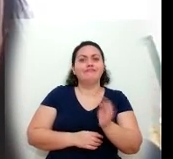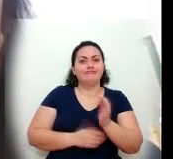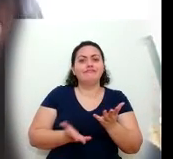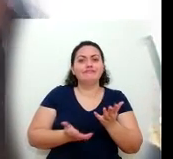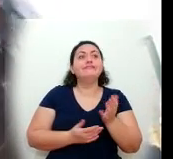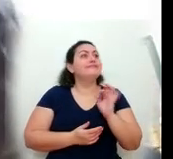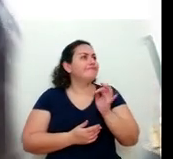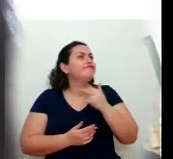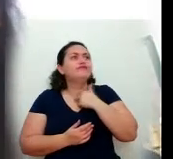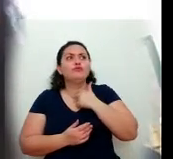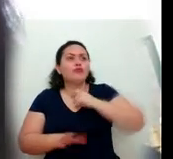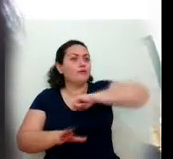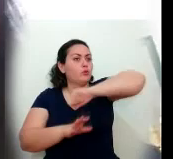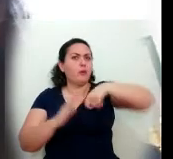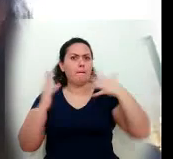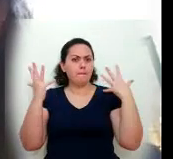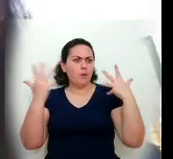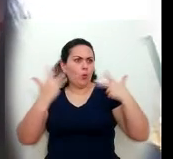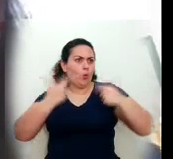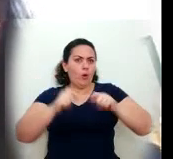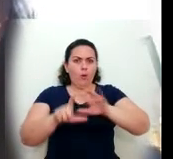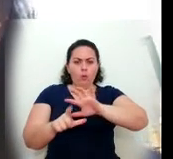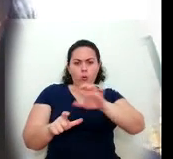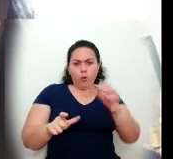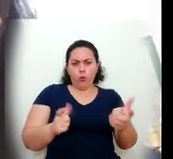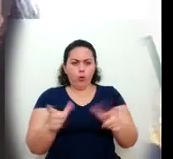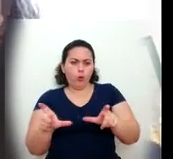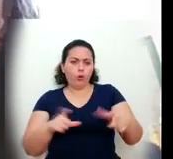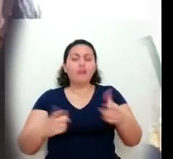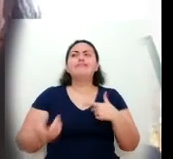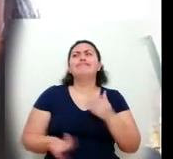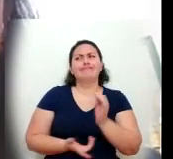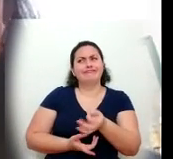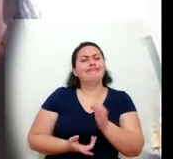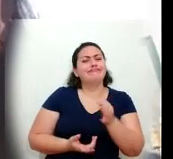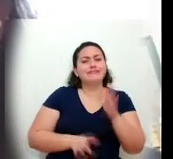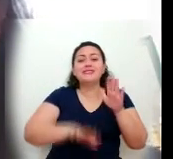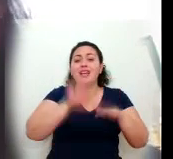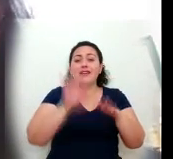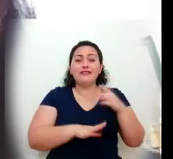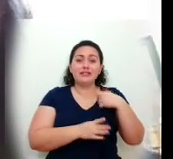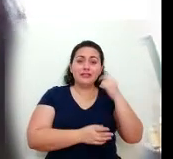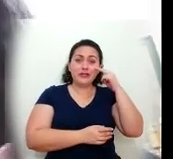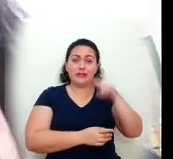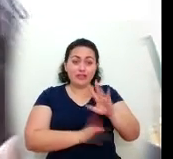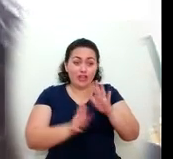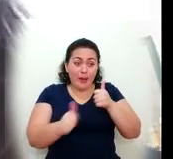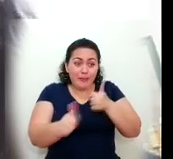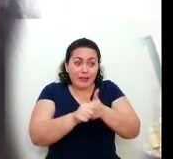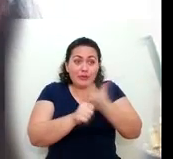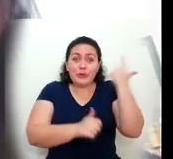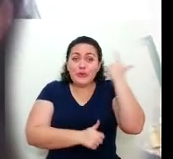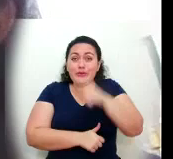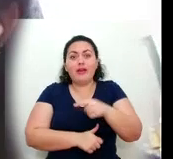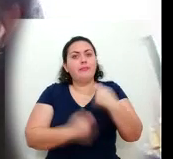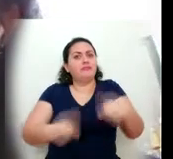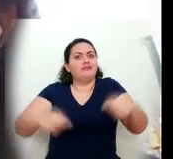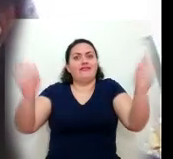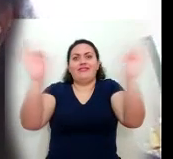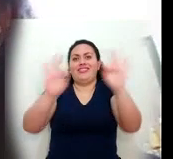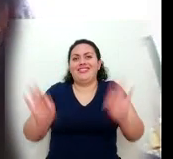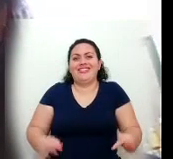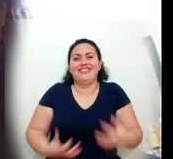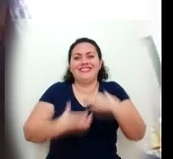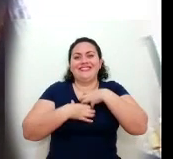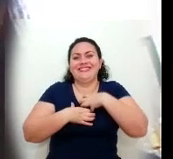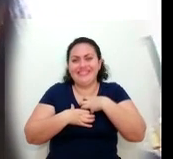bonitos também, né? Não. É quando a gente chega perto de um resultado daqui, a gente tem que comemorar muito, né? Então, eu